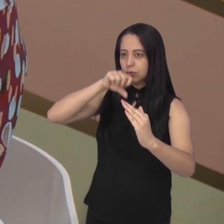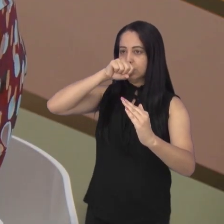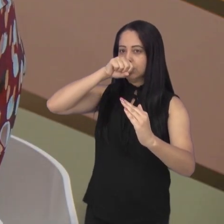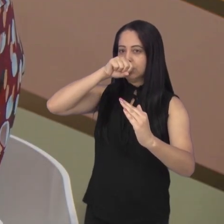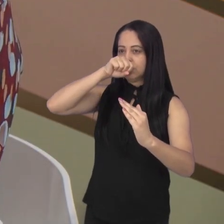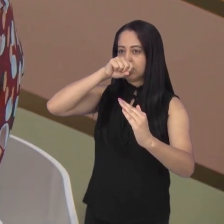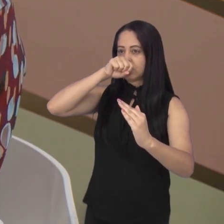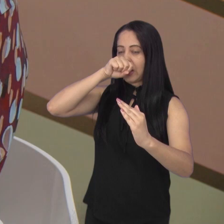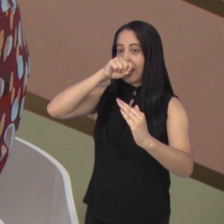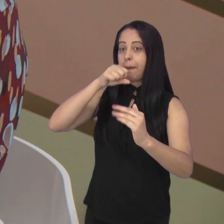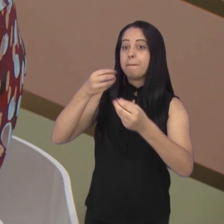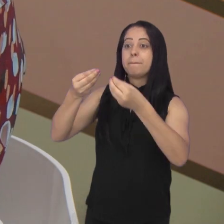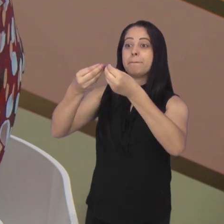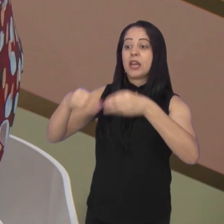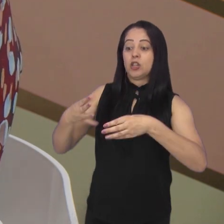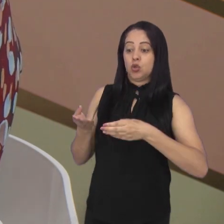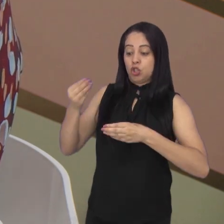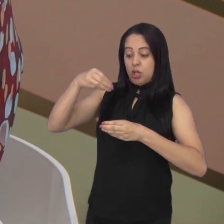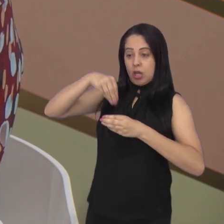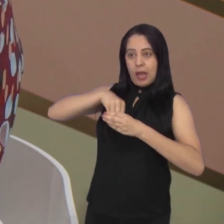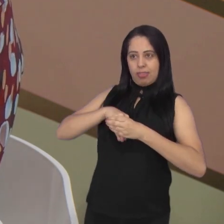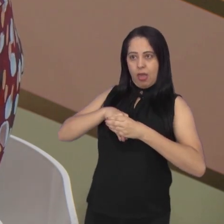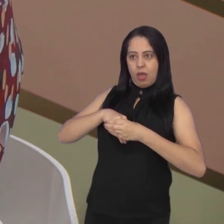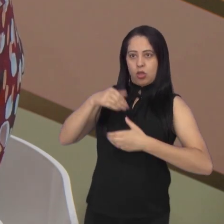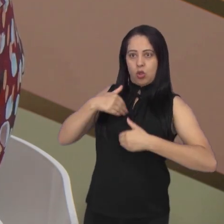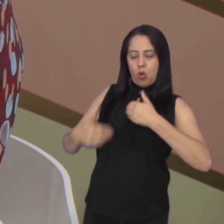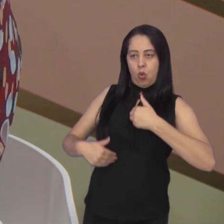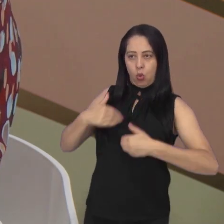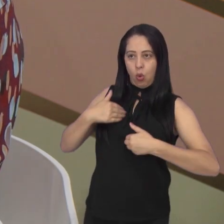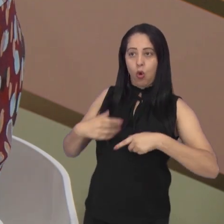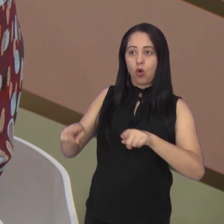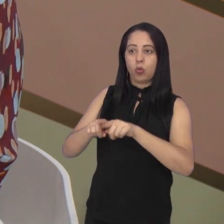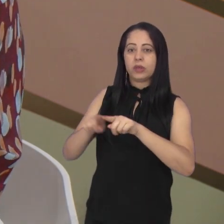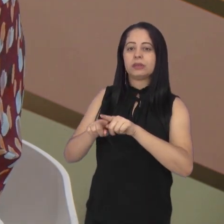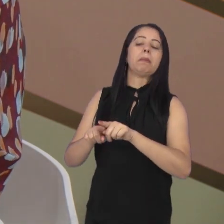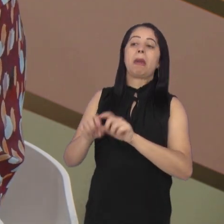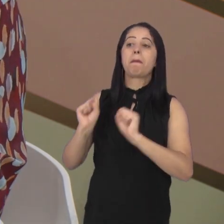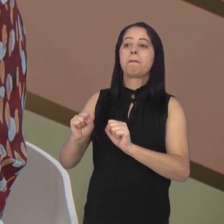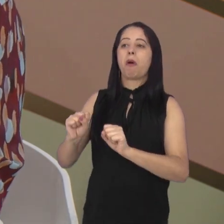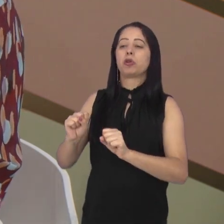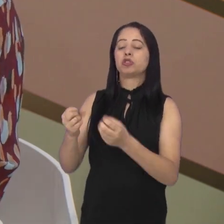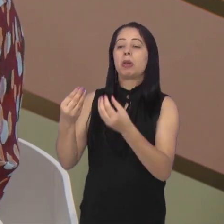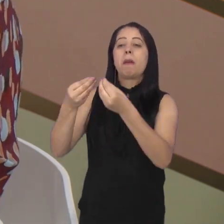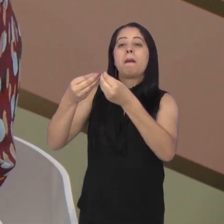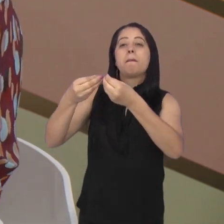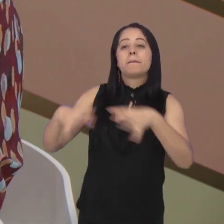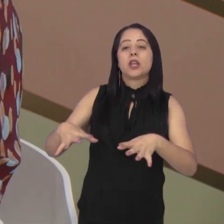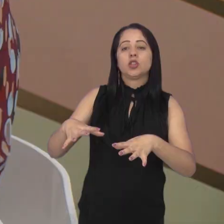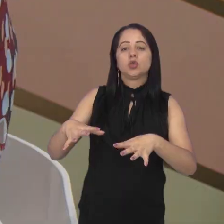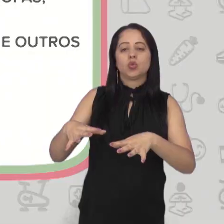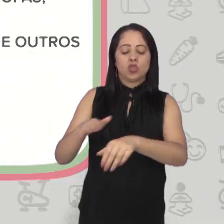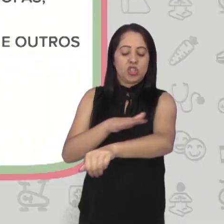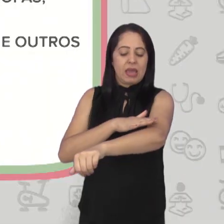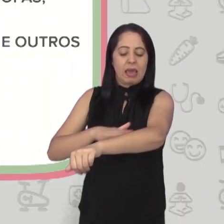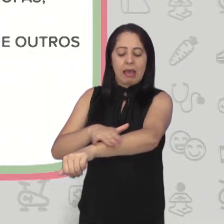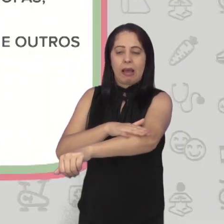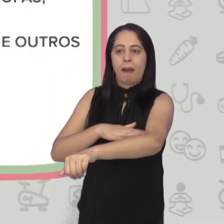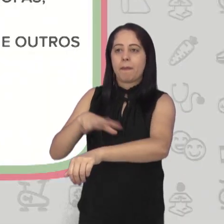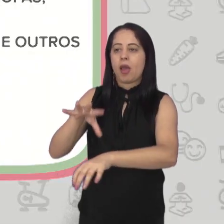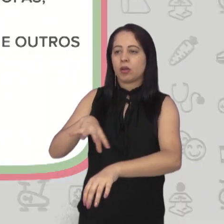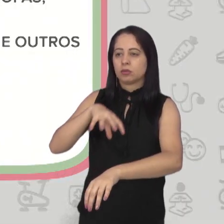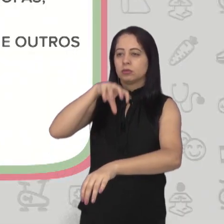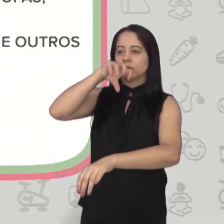e a gente pode ter uma alergia uma dermatite de contato. Então, dependendo se for produtos químicos, dependendo da concentração desses